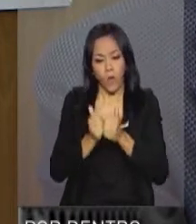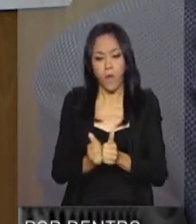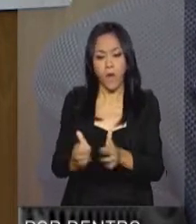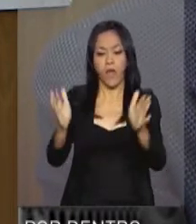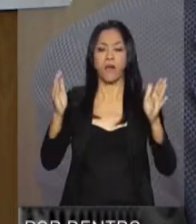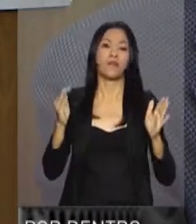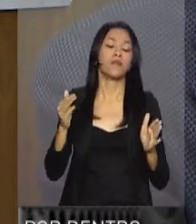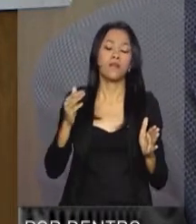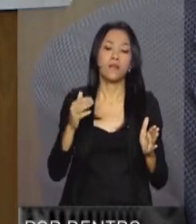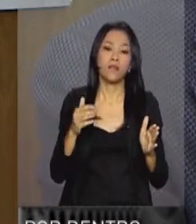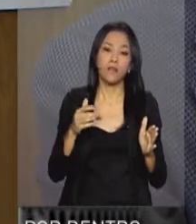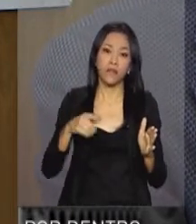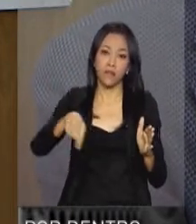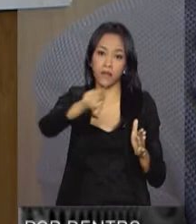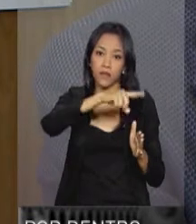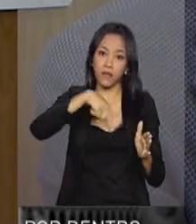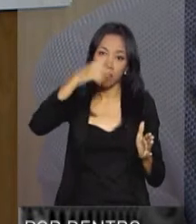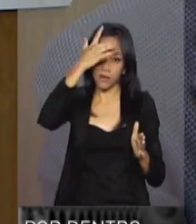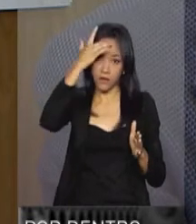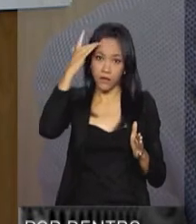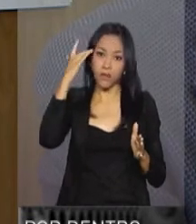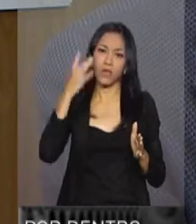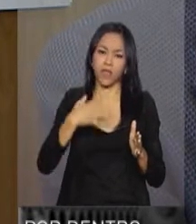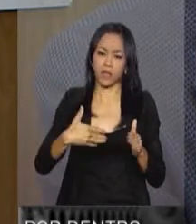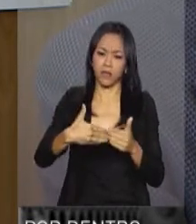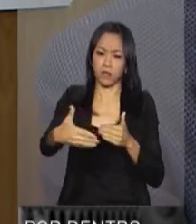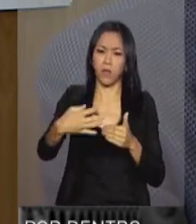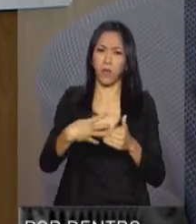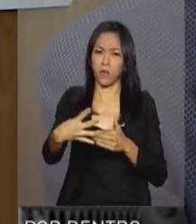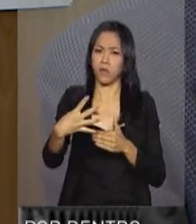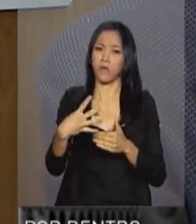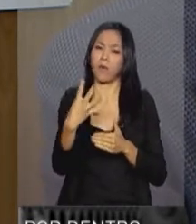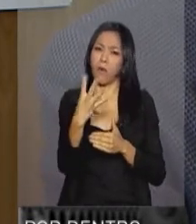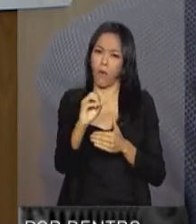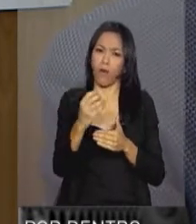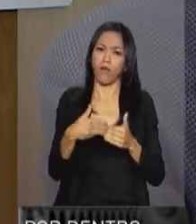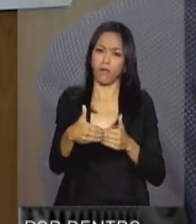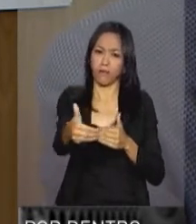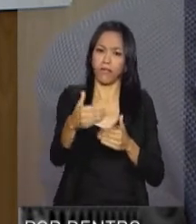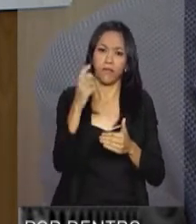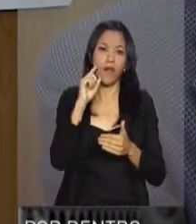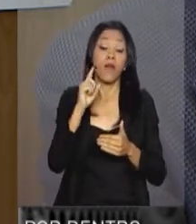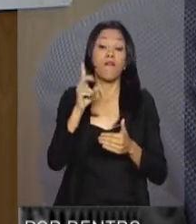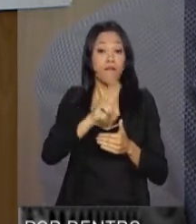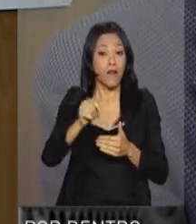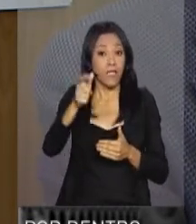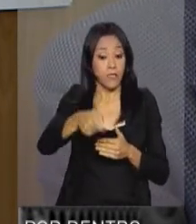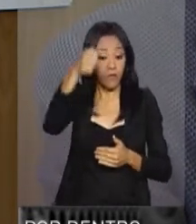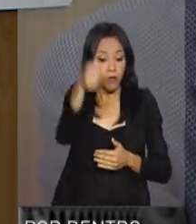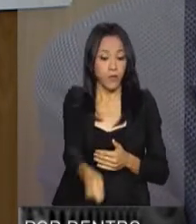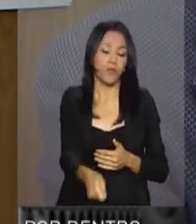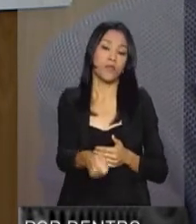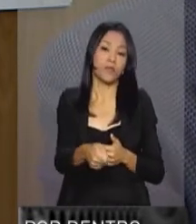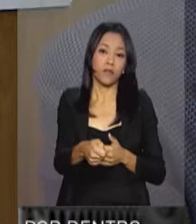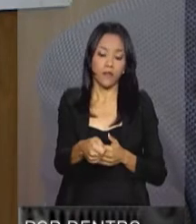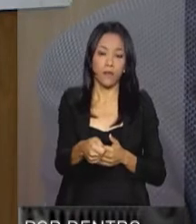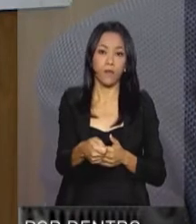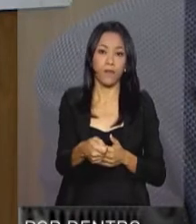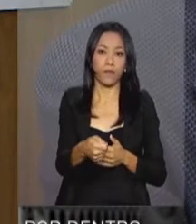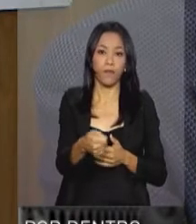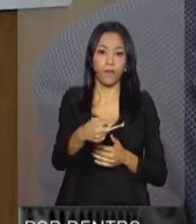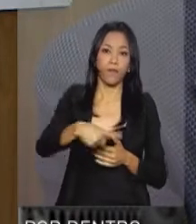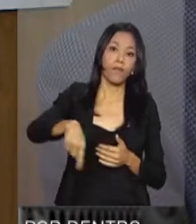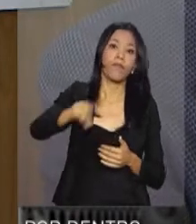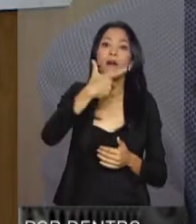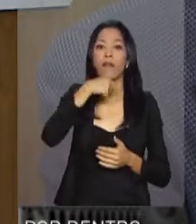população que conduz os seus veículos realmente dar aí há uma condição de punição mais forte para as os